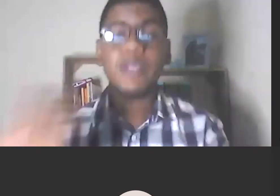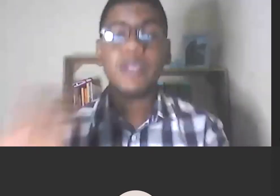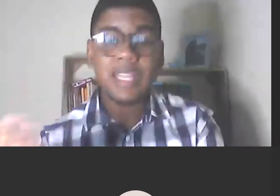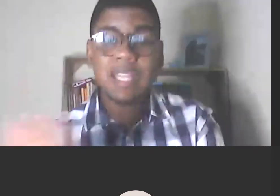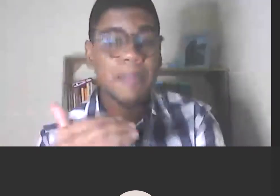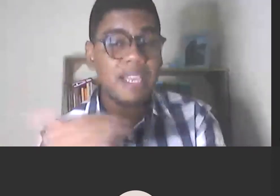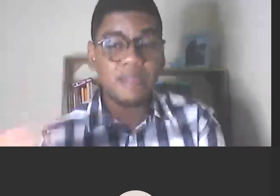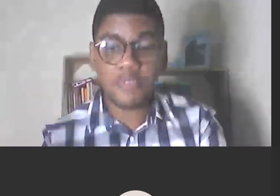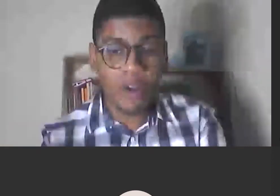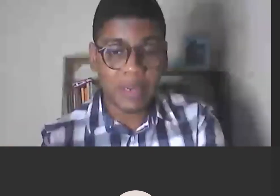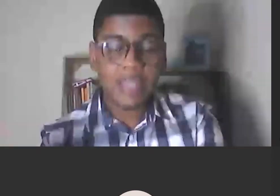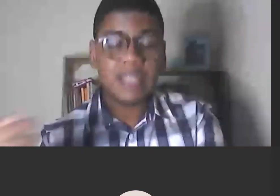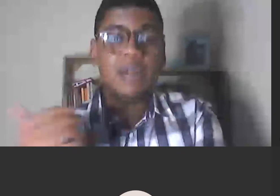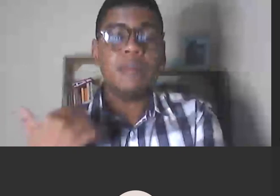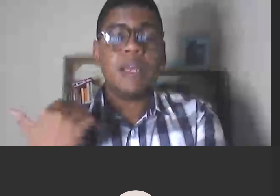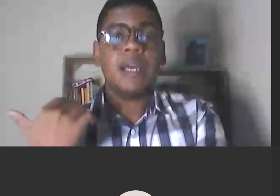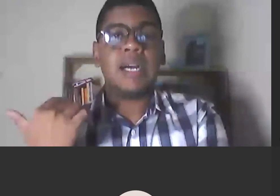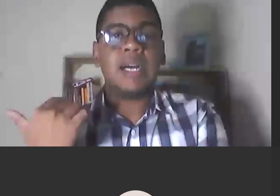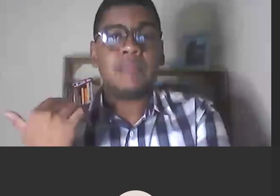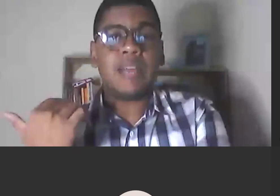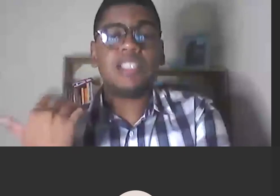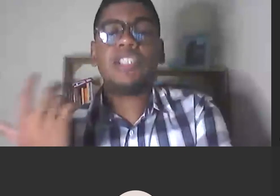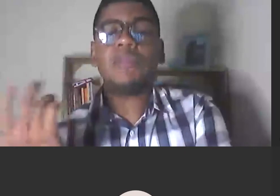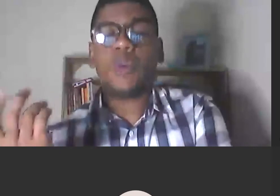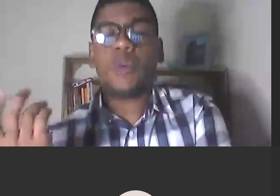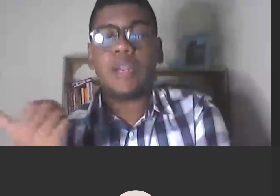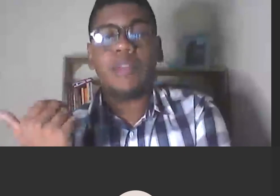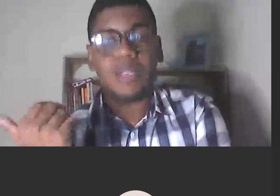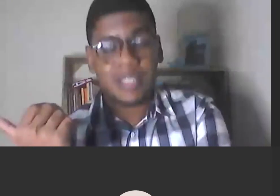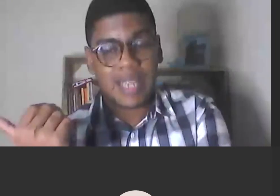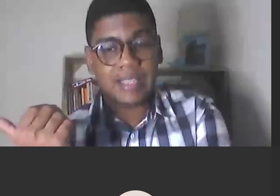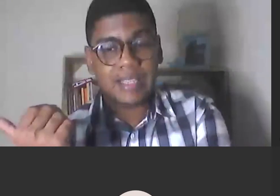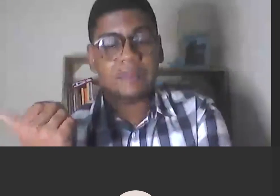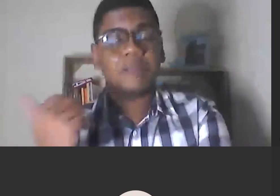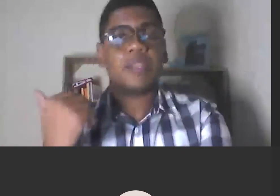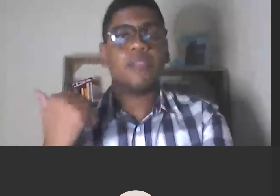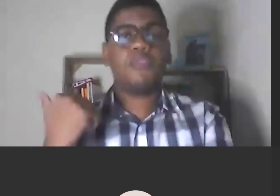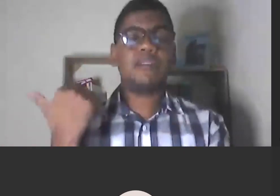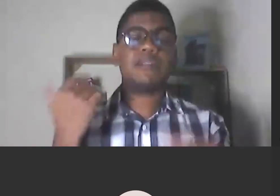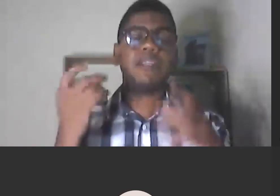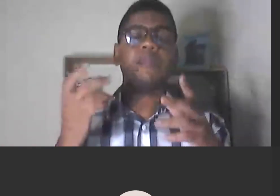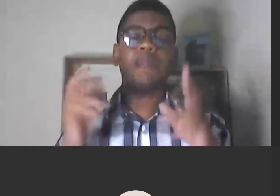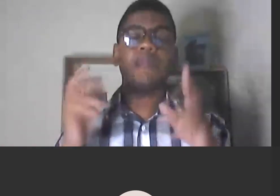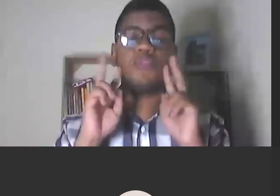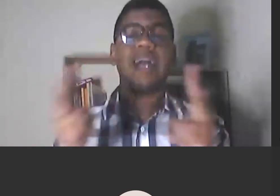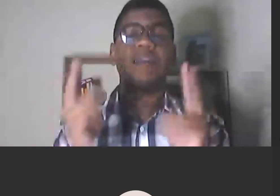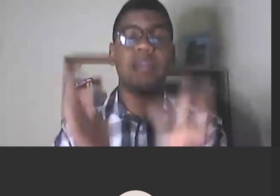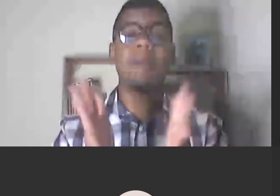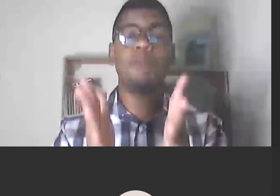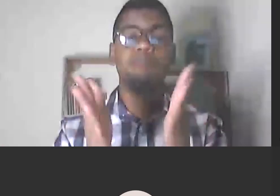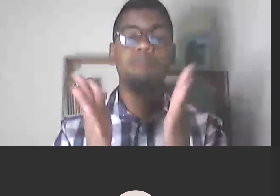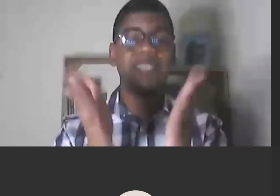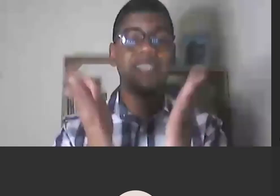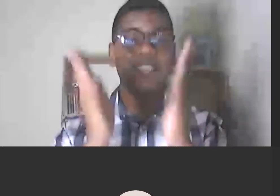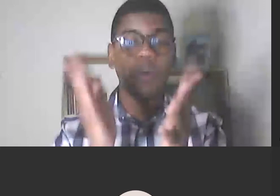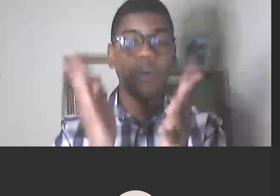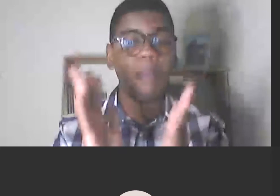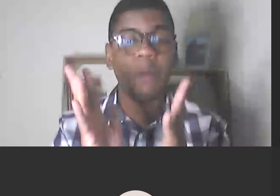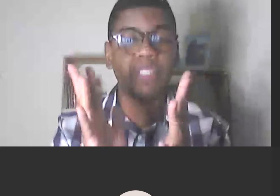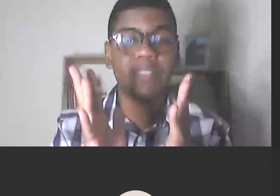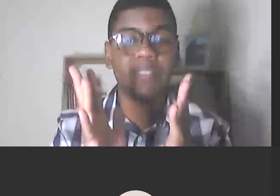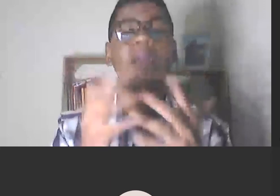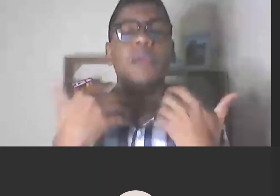E a pessoa surda da mesma forma. Então, a gente não tem como, na língua de sinais, ficar simplesmente focado na mão, para